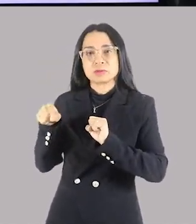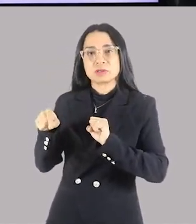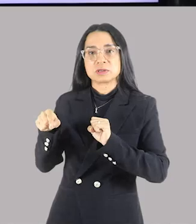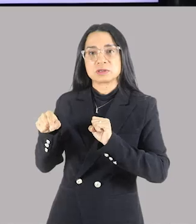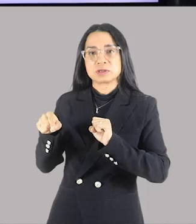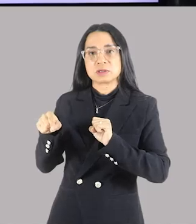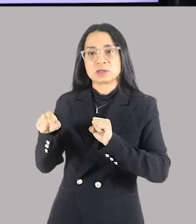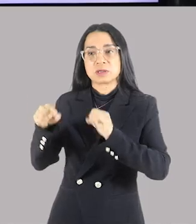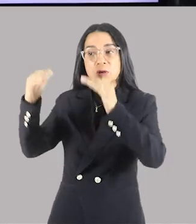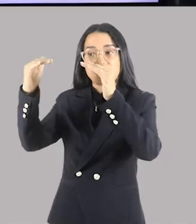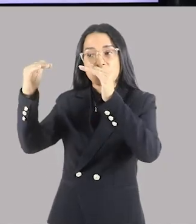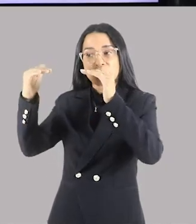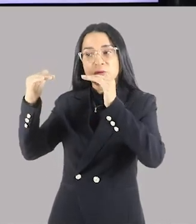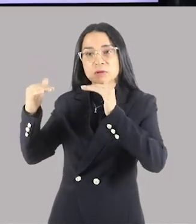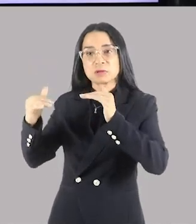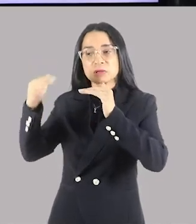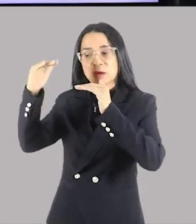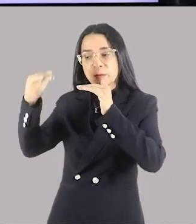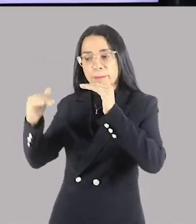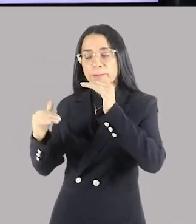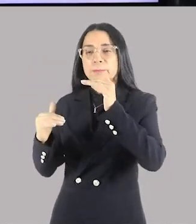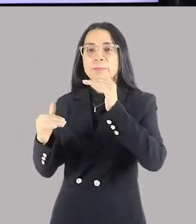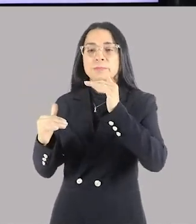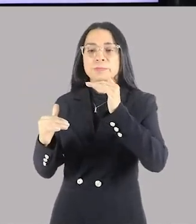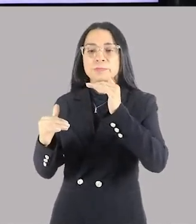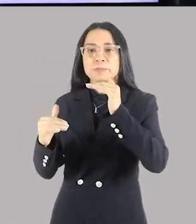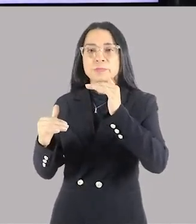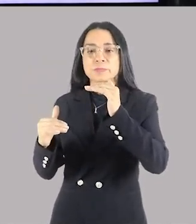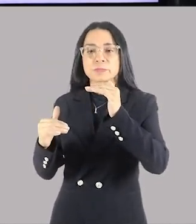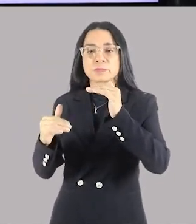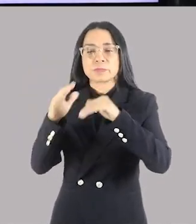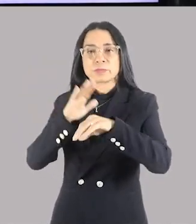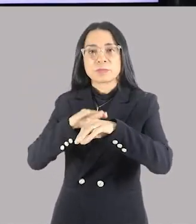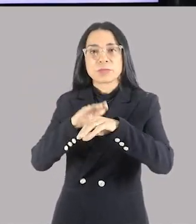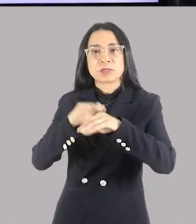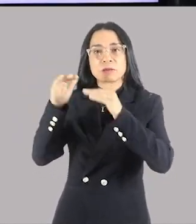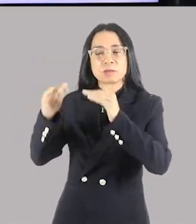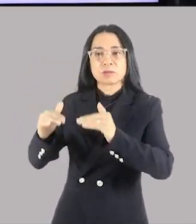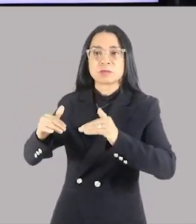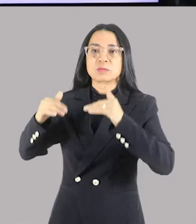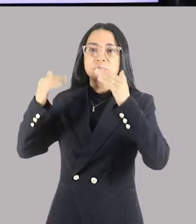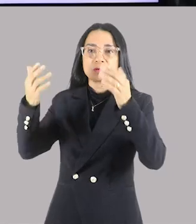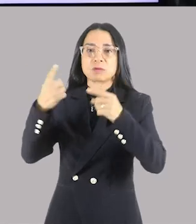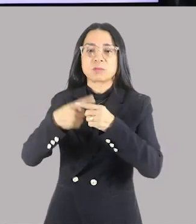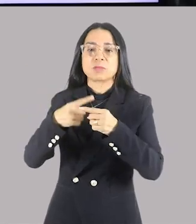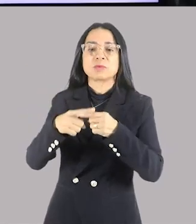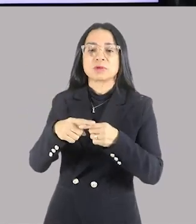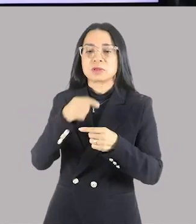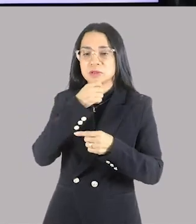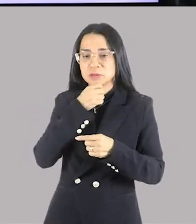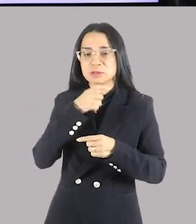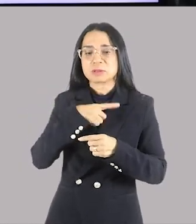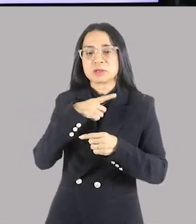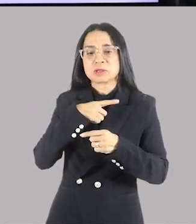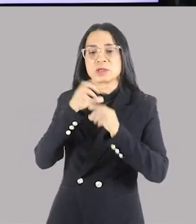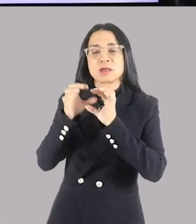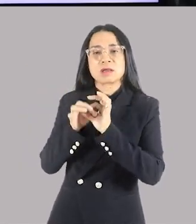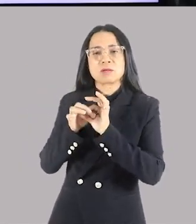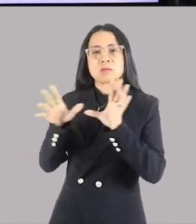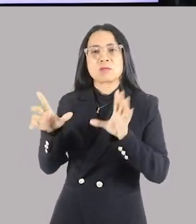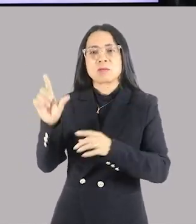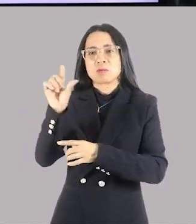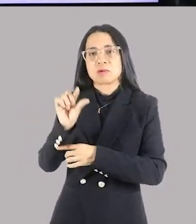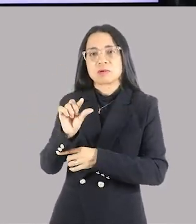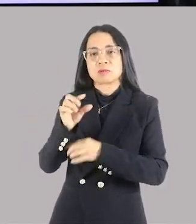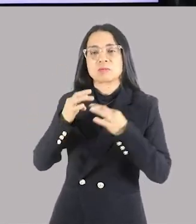hierarquia abaixo dos órgãos independentes, perfeito? Se chamam superior porque ainda tem um grau de autonomia, que é a autonomia